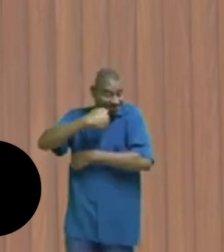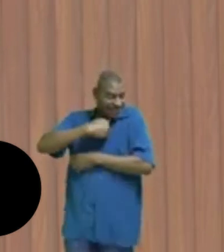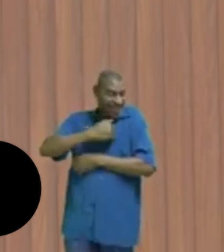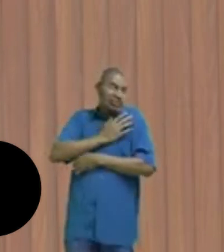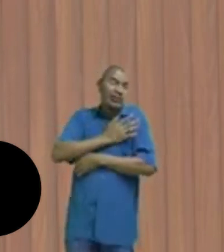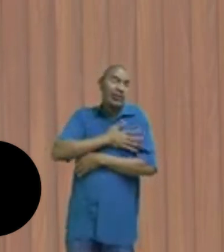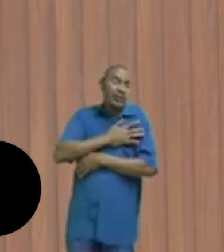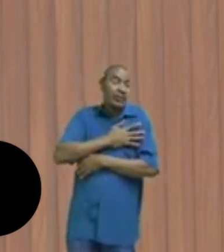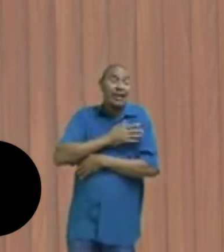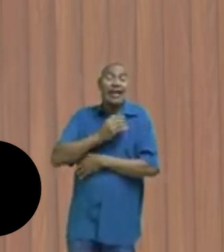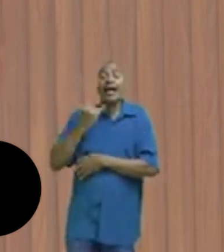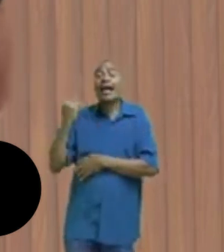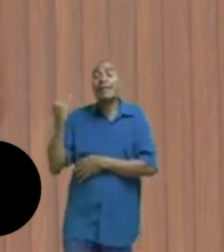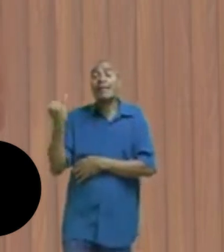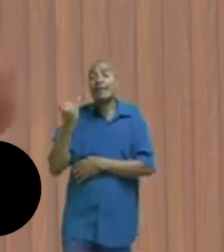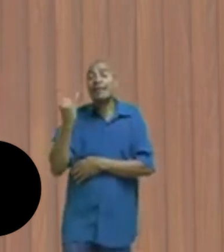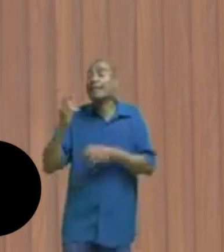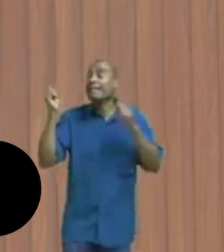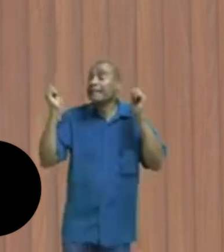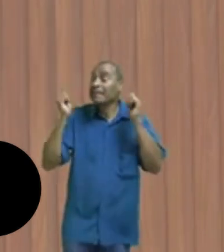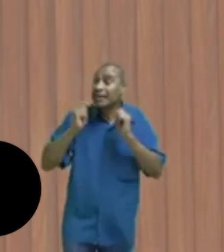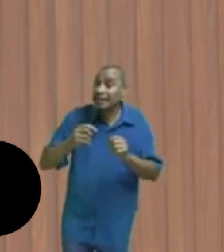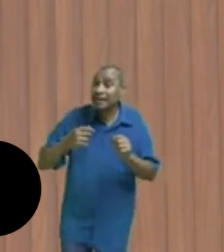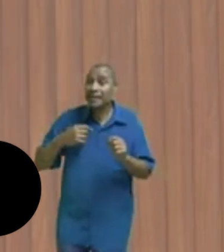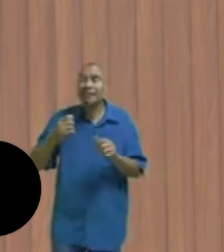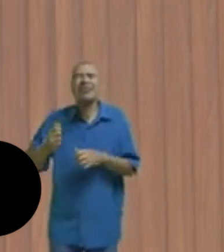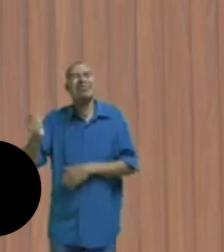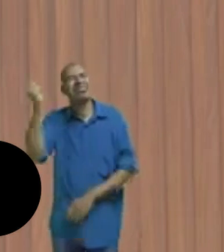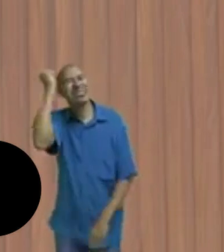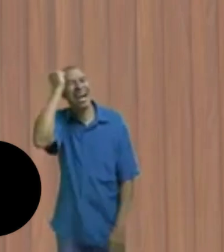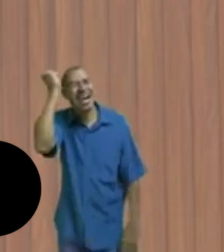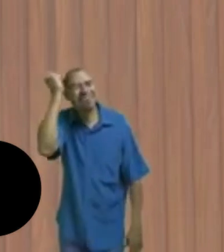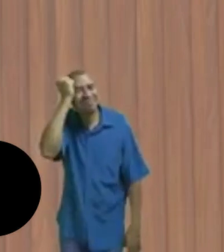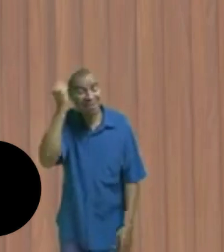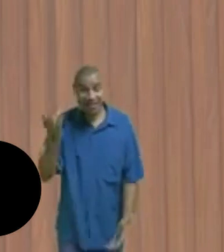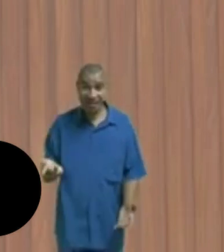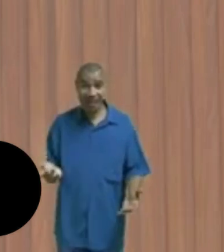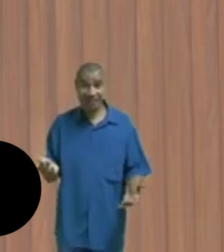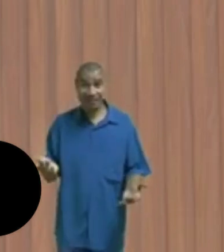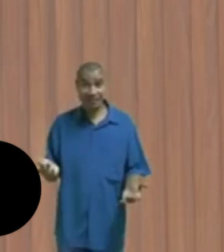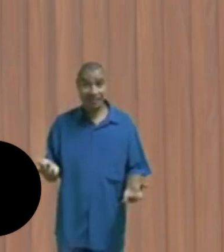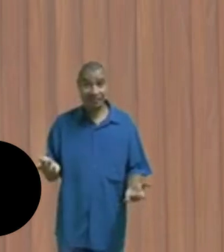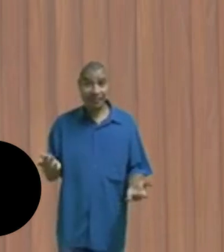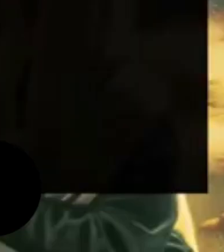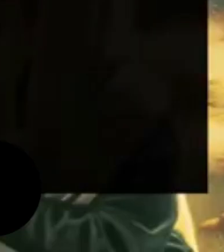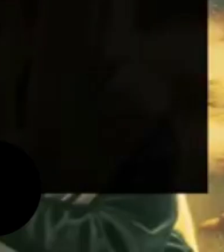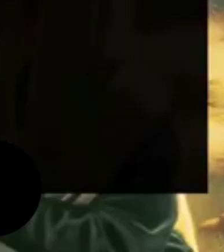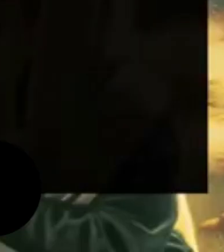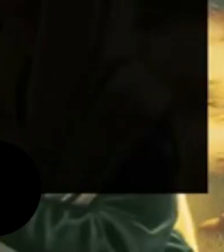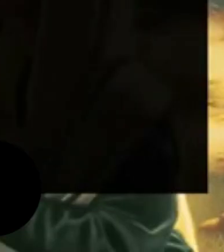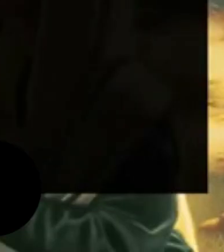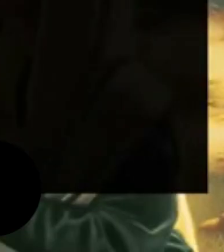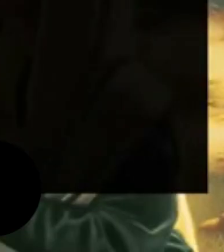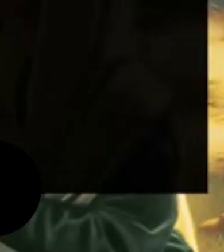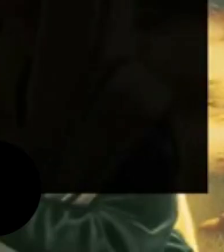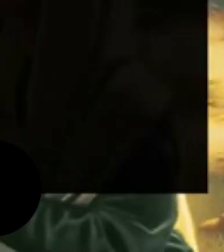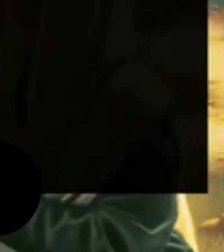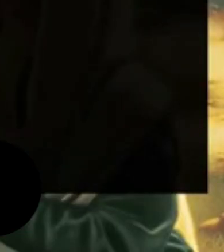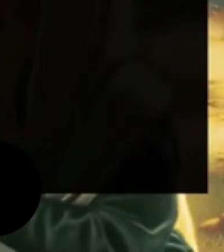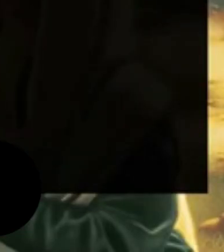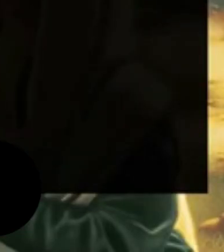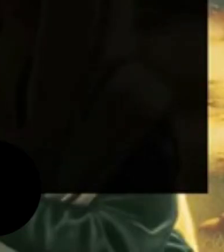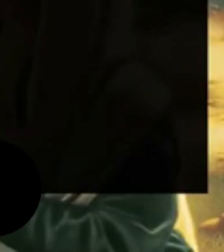É necessário nascer de novo. E ele começa a explicar uma nova teologia, um novo